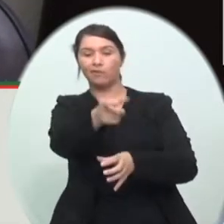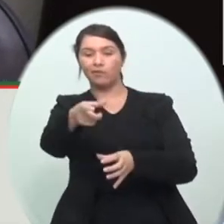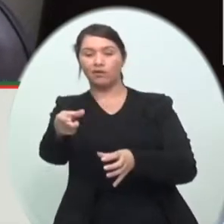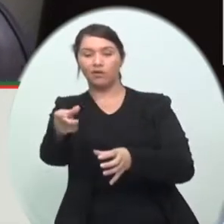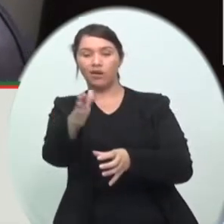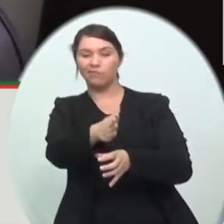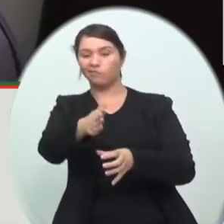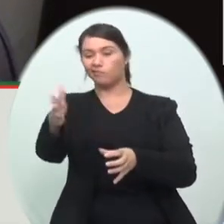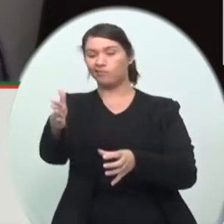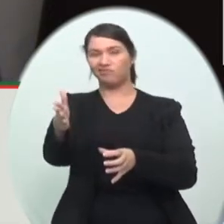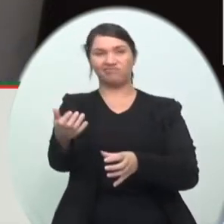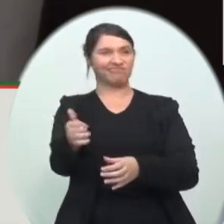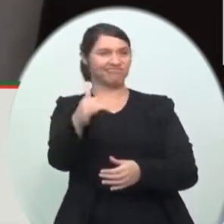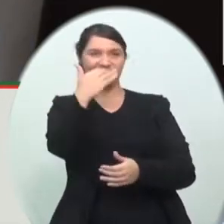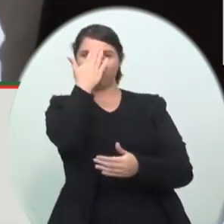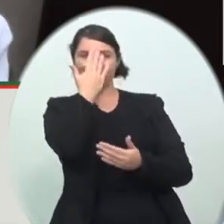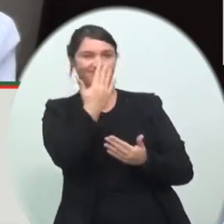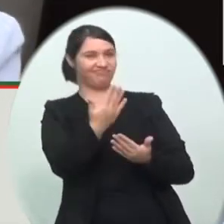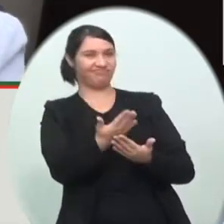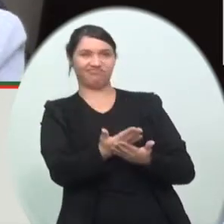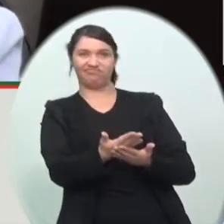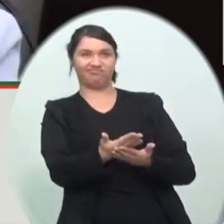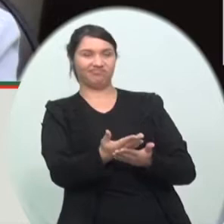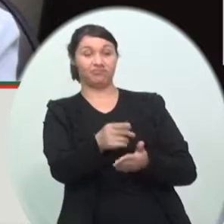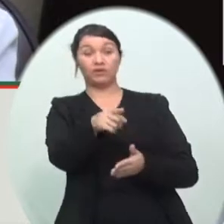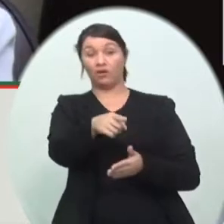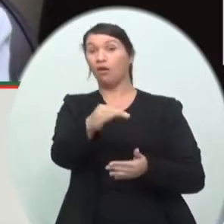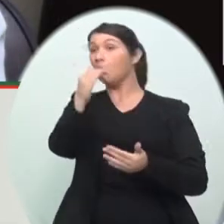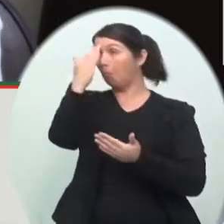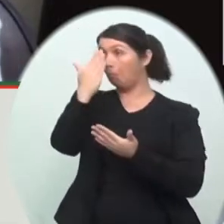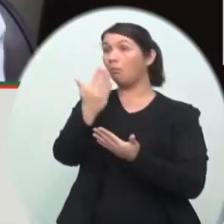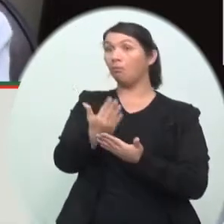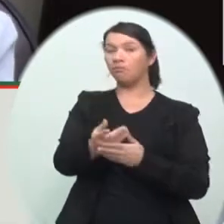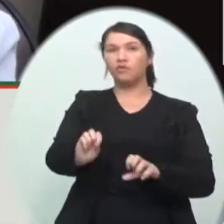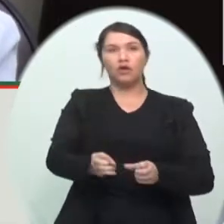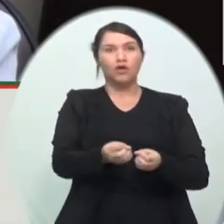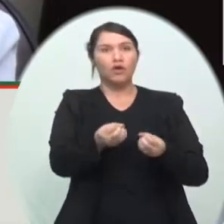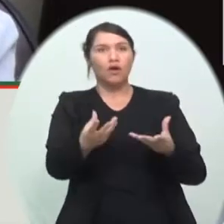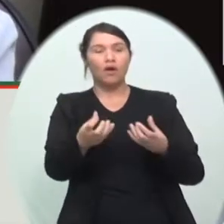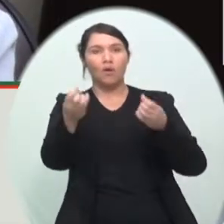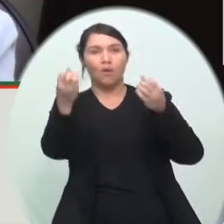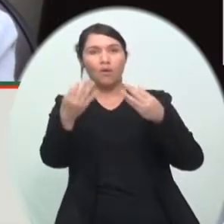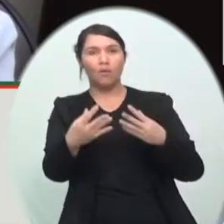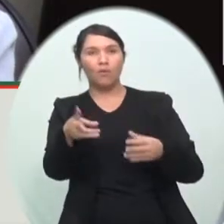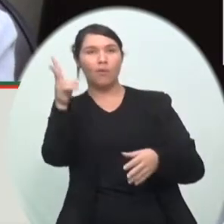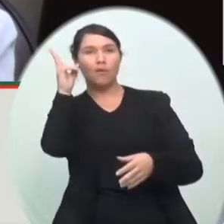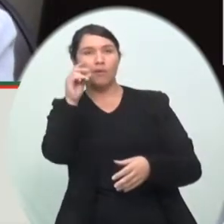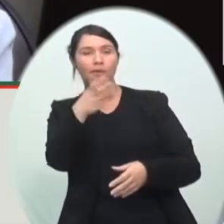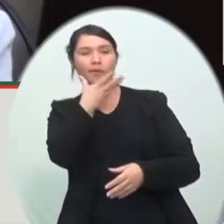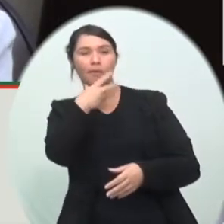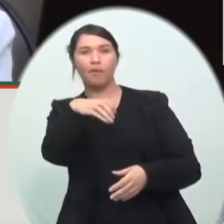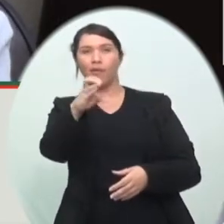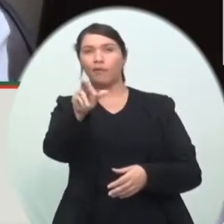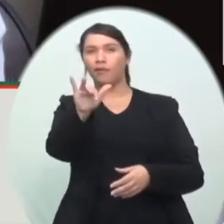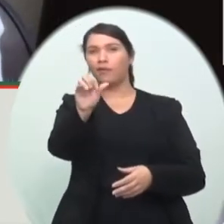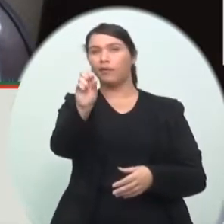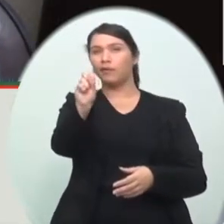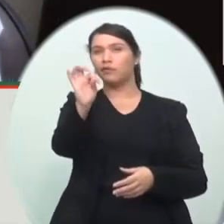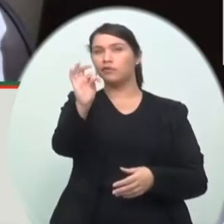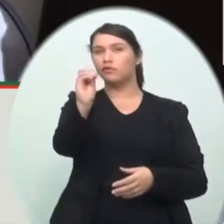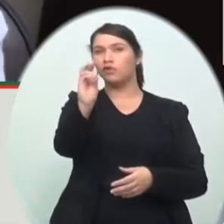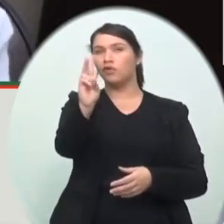das tecnologias, ele ainda não acredita. Mas aí eu cito Cristóvão Colombo, que quando disseram para ele